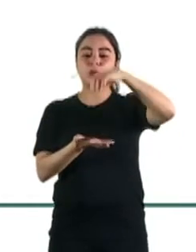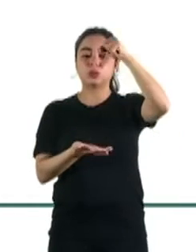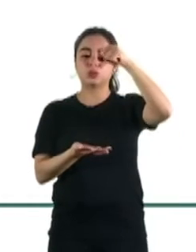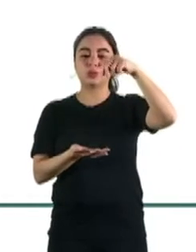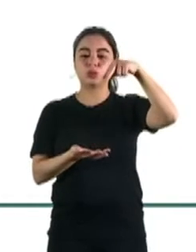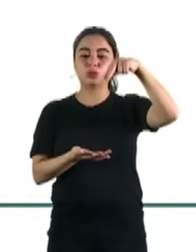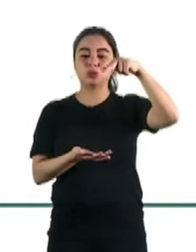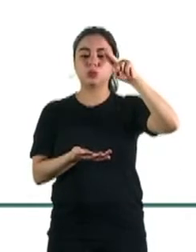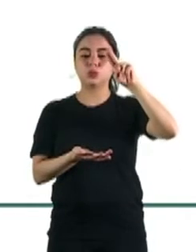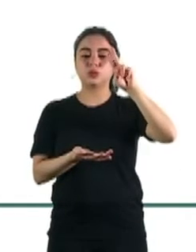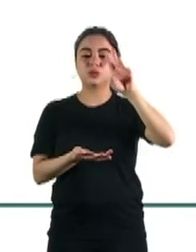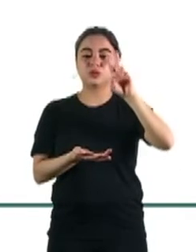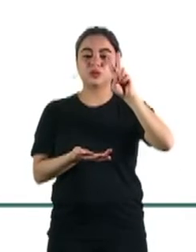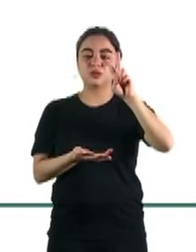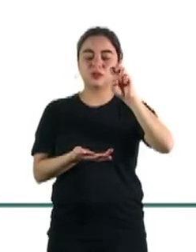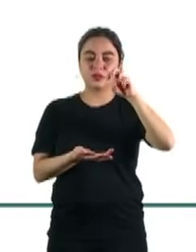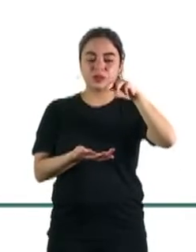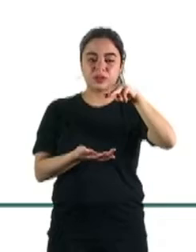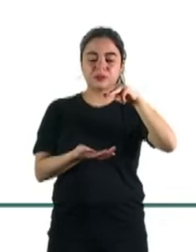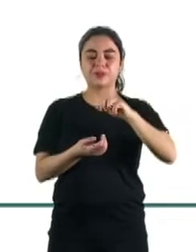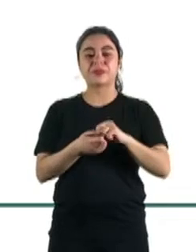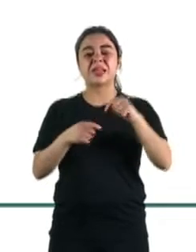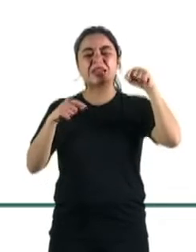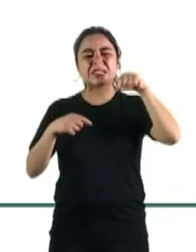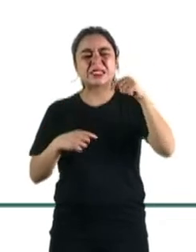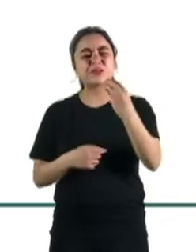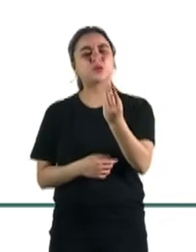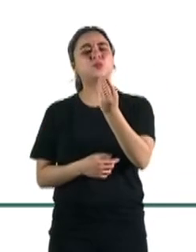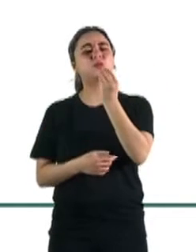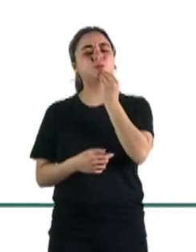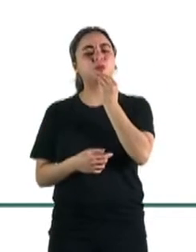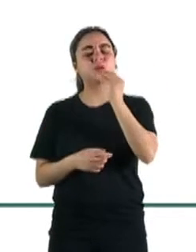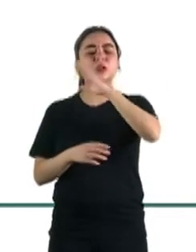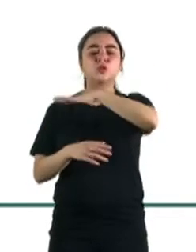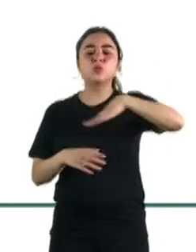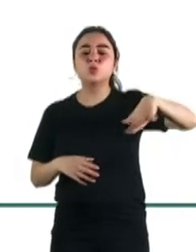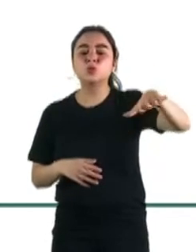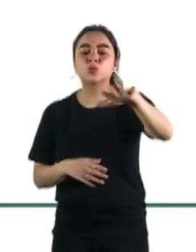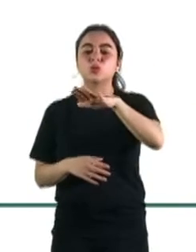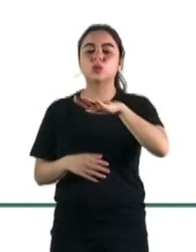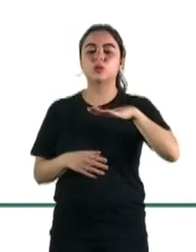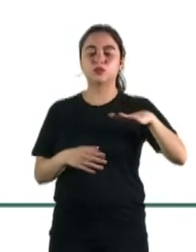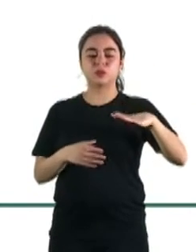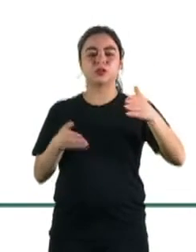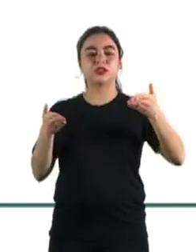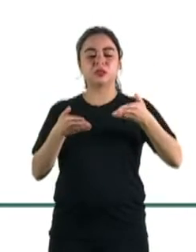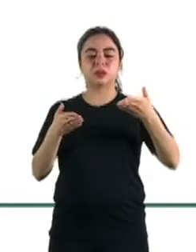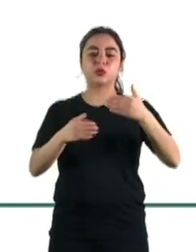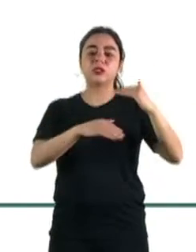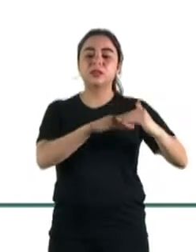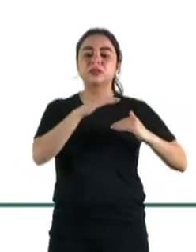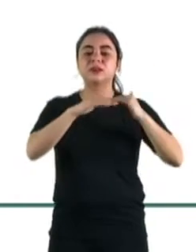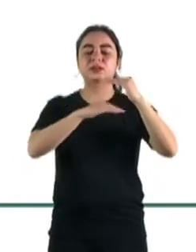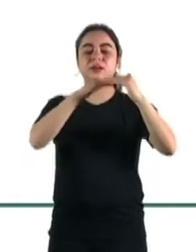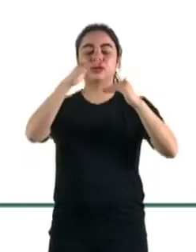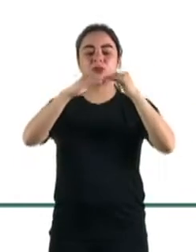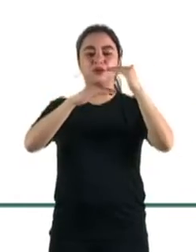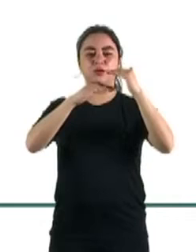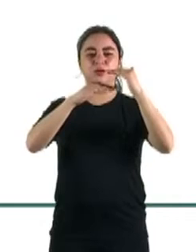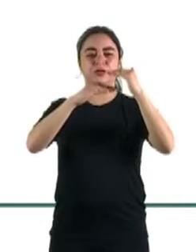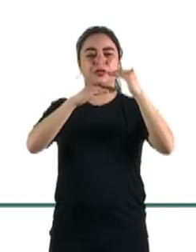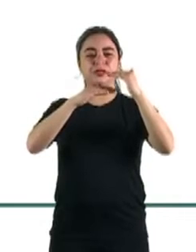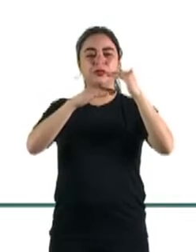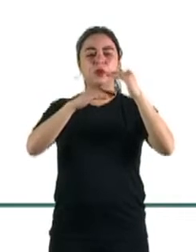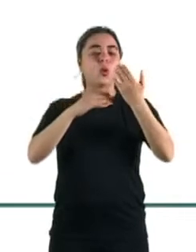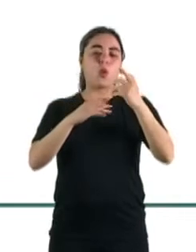isso aqui é uma imensa oportunidade para todos vocês que estão hoje desenvolvendo, que